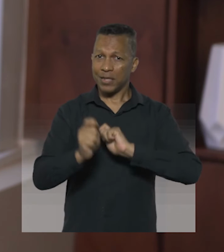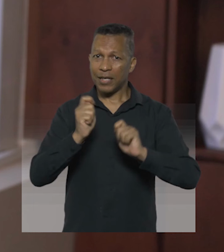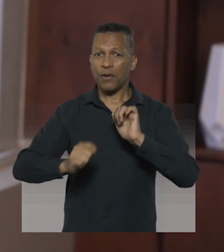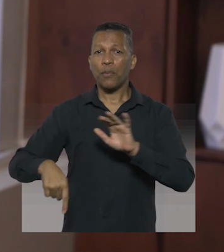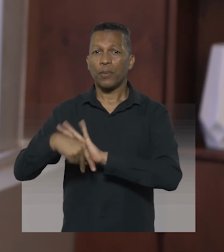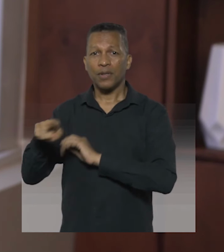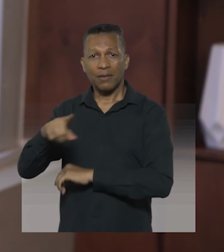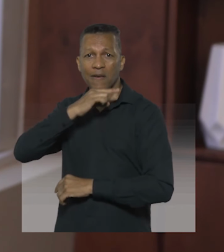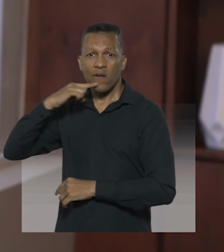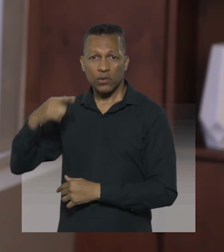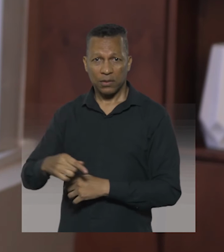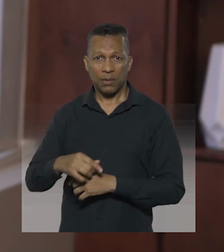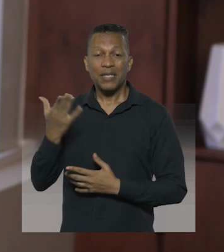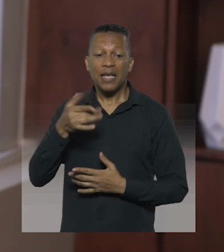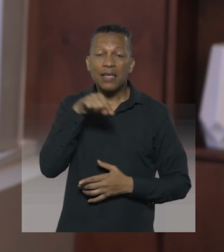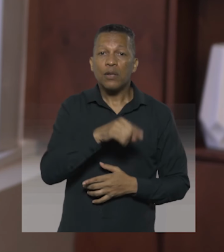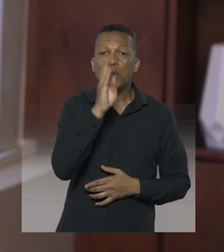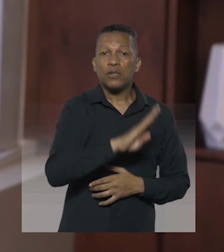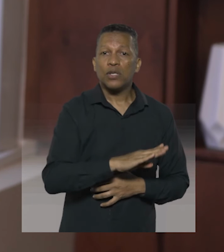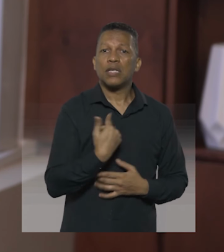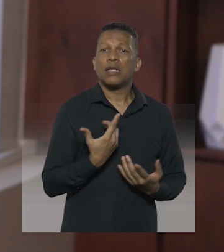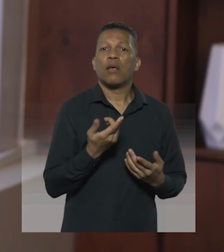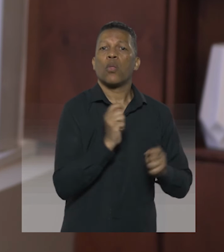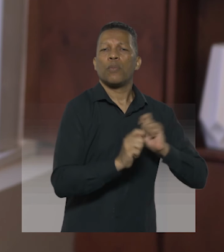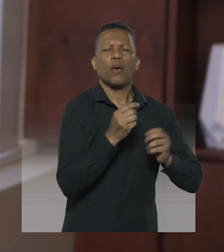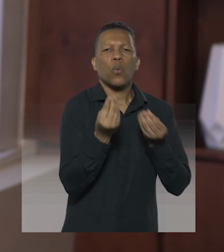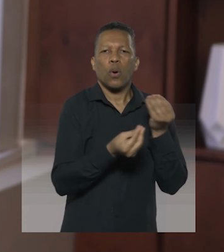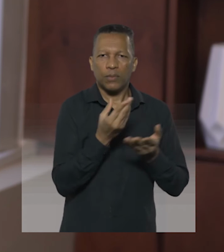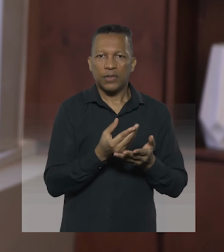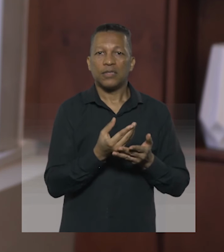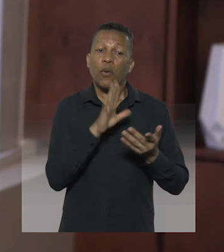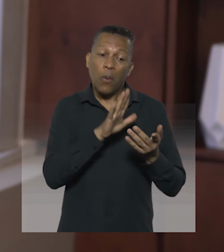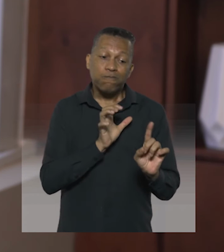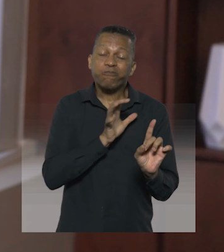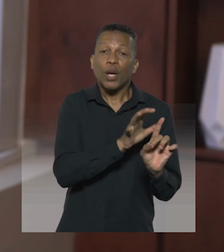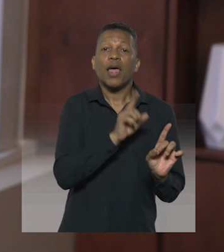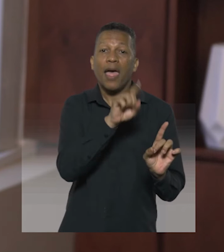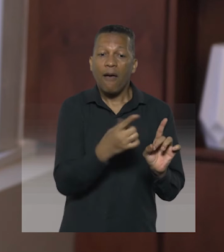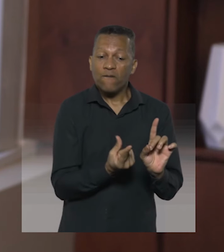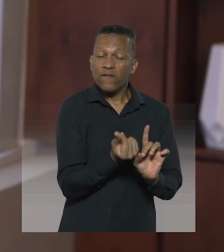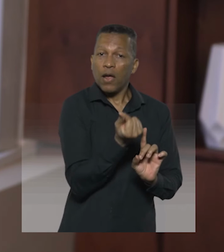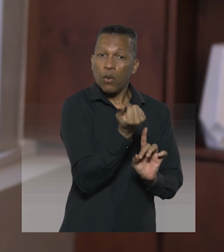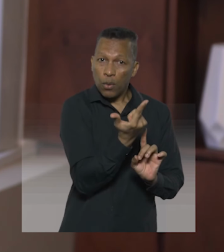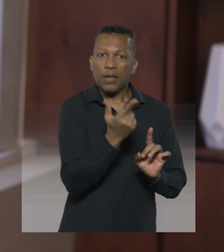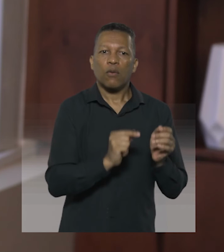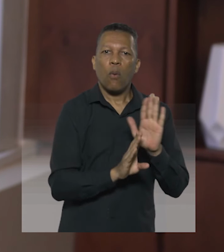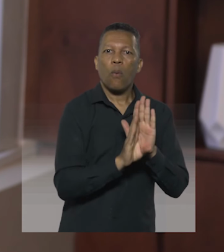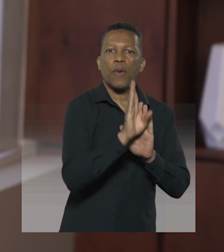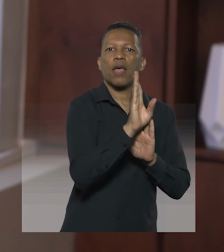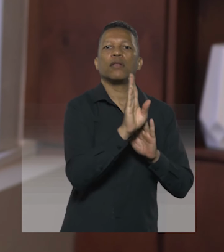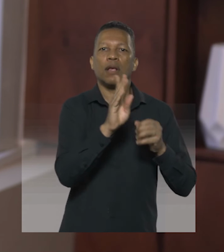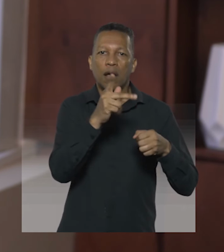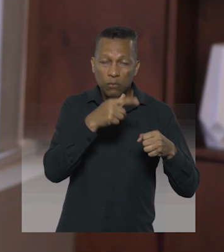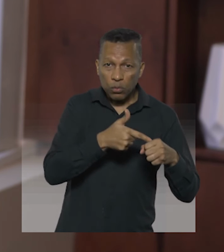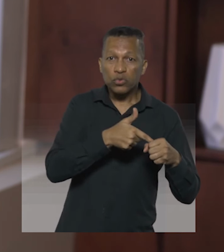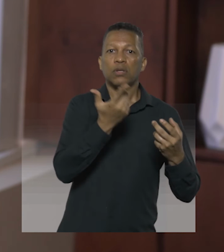Nesse contexto, o que podemos esperar para a economia brasileira? O principal impacto deveria se dar via preços. Com o aumento das cotações de combustíveis e alimentos, deveremos